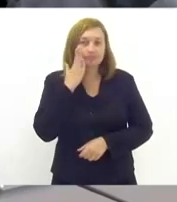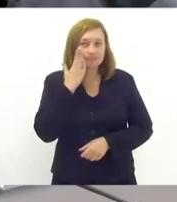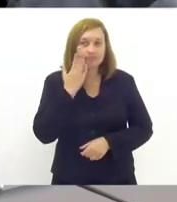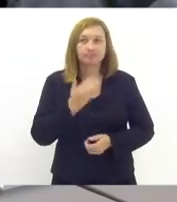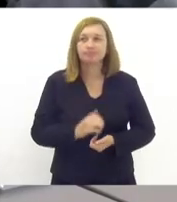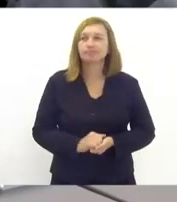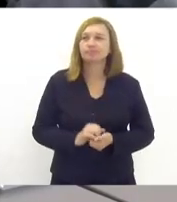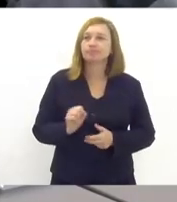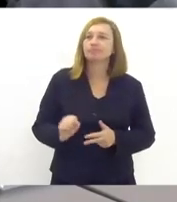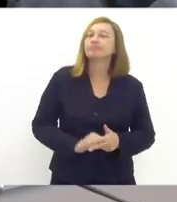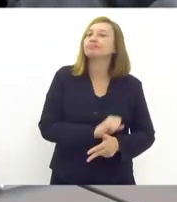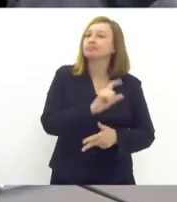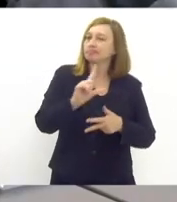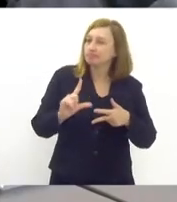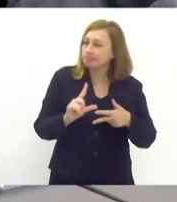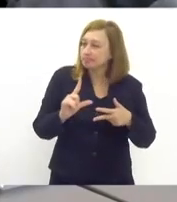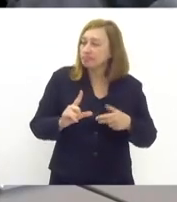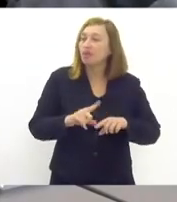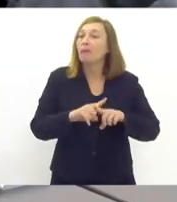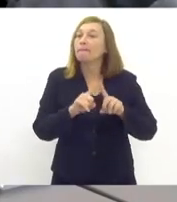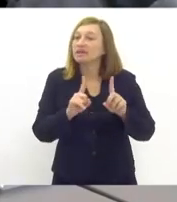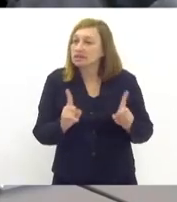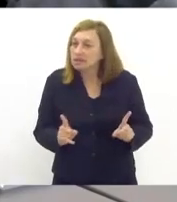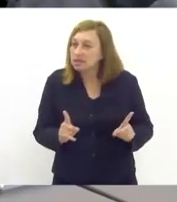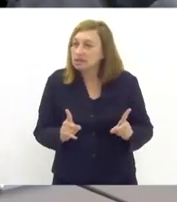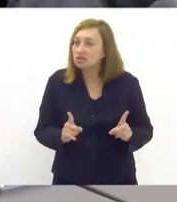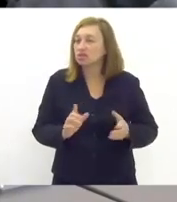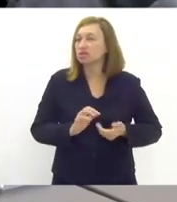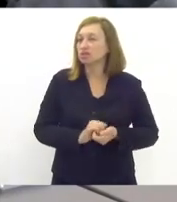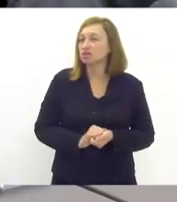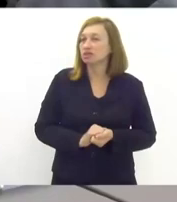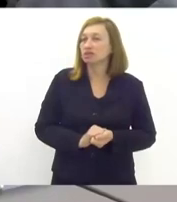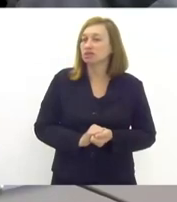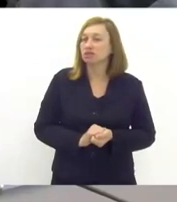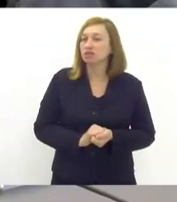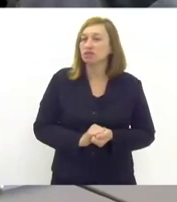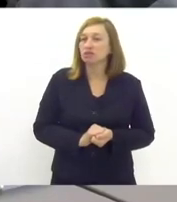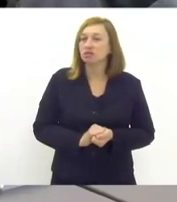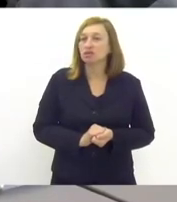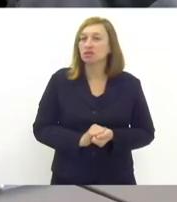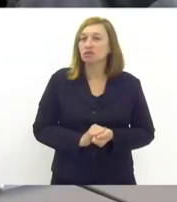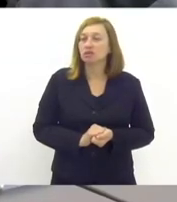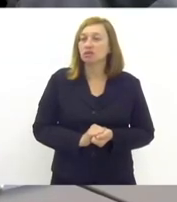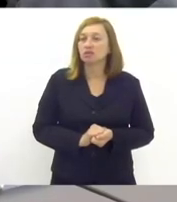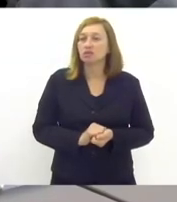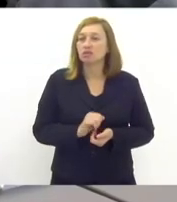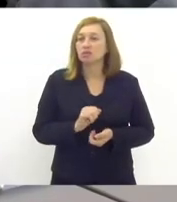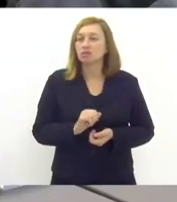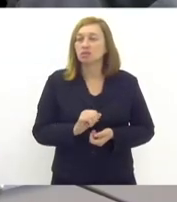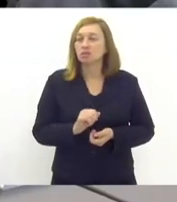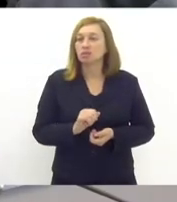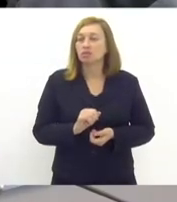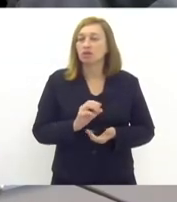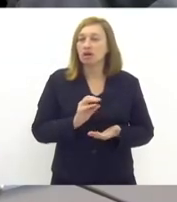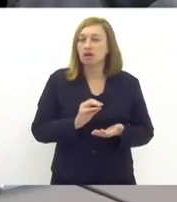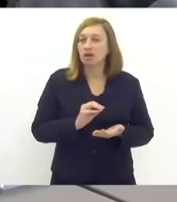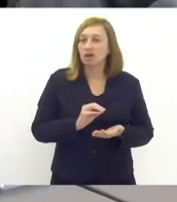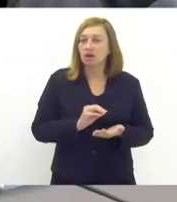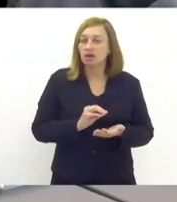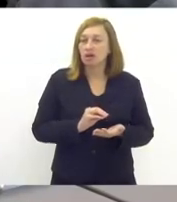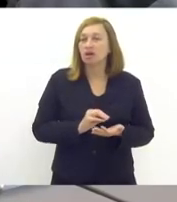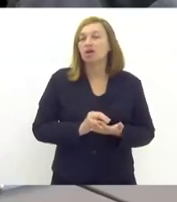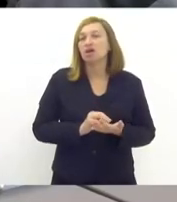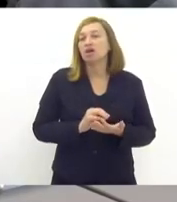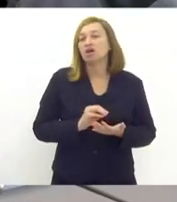Poder Legislativo, mas diante de uma recusa do Poder Judiciário de reconhecer as suas falhas,